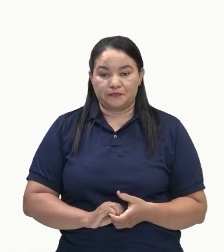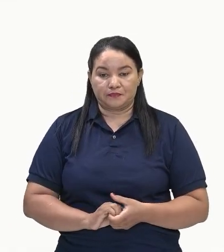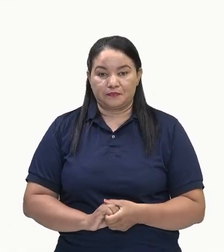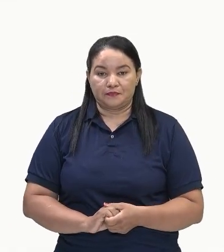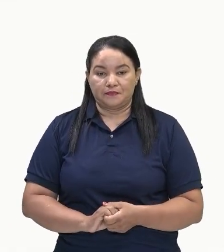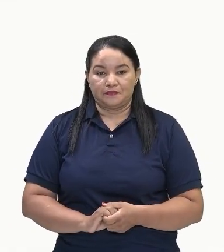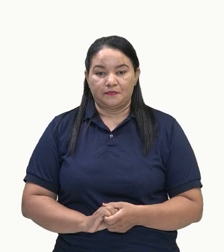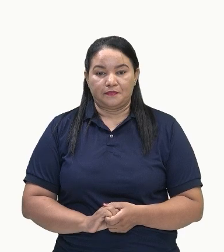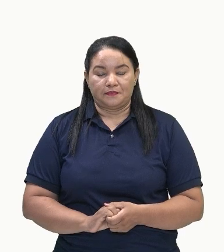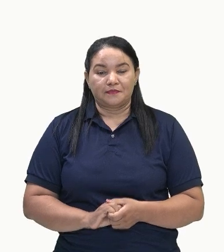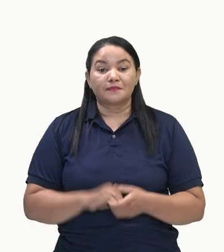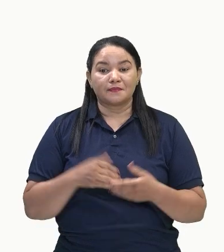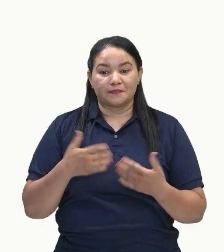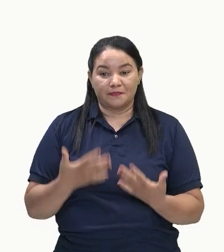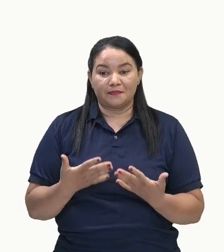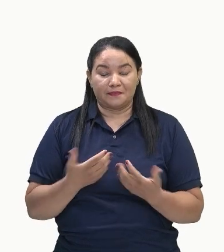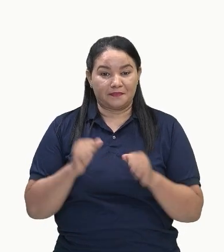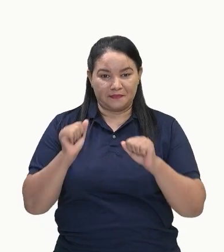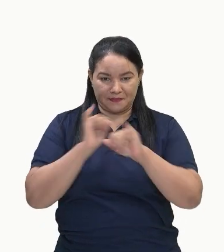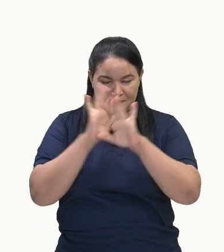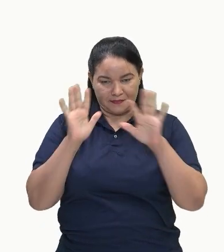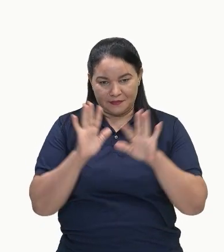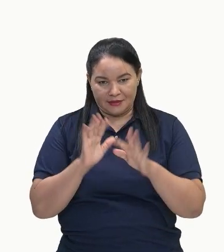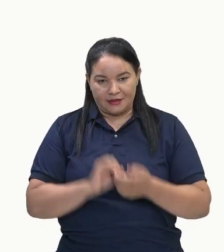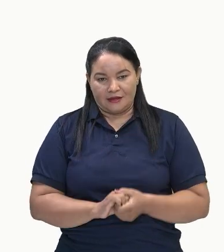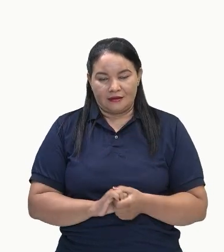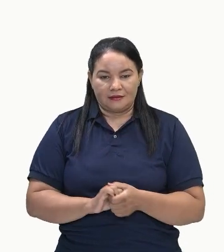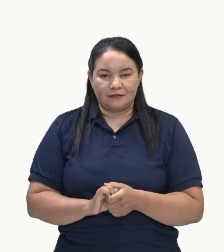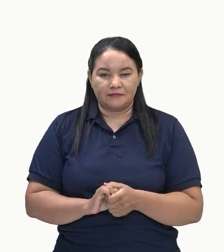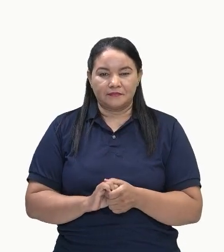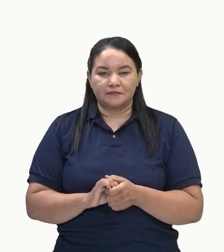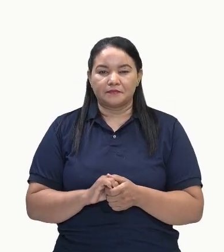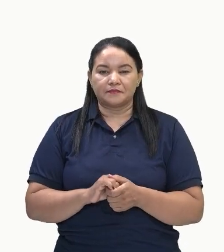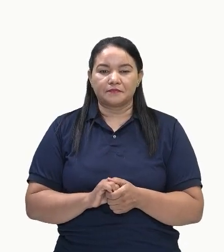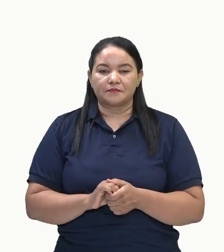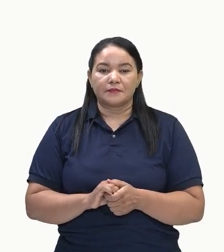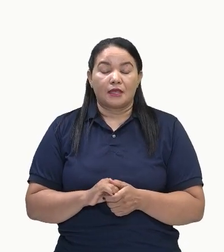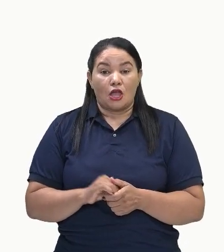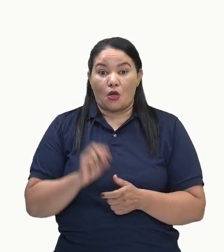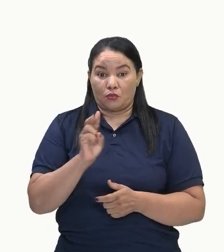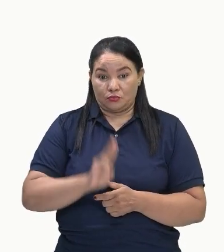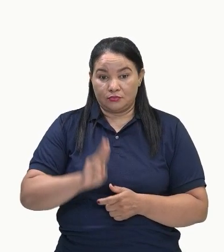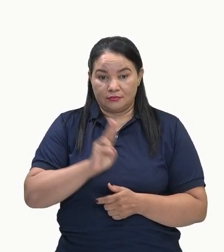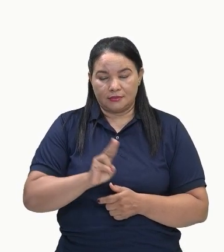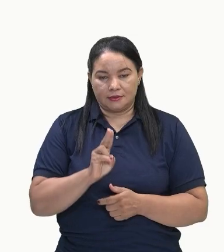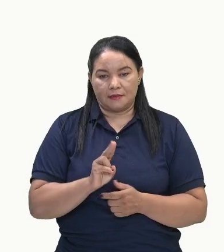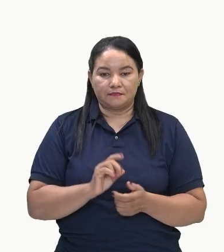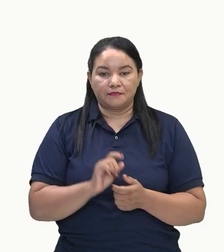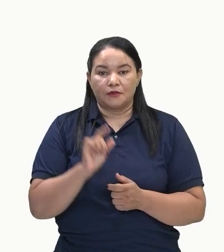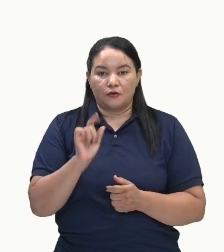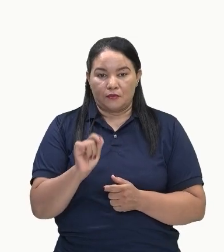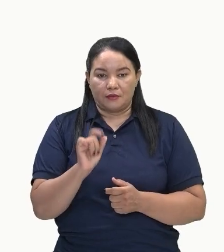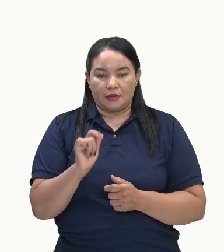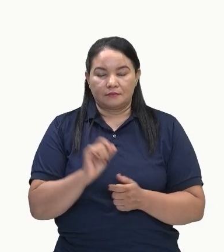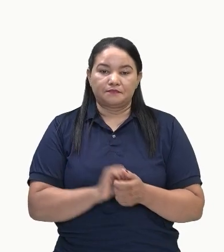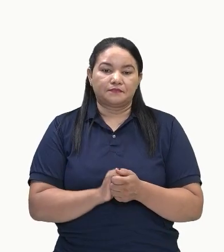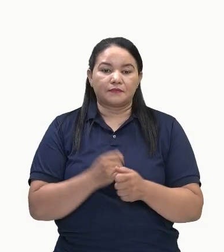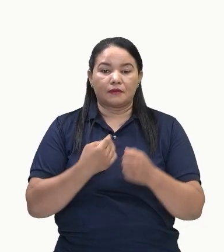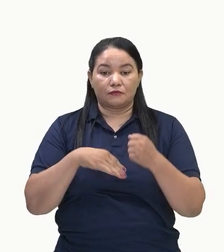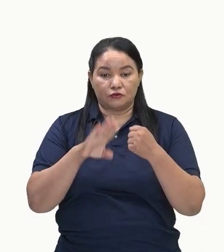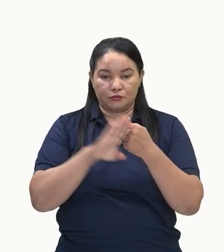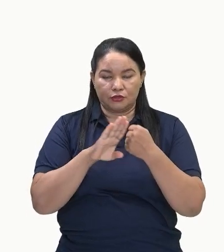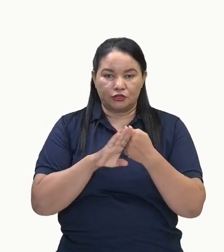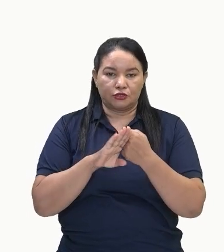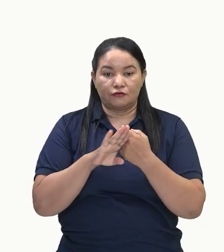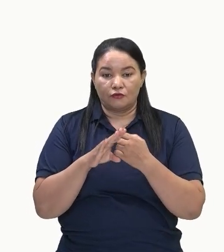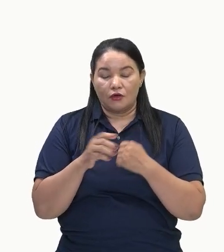Então, só para ficar claro, para restar claro isso aqui, né? Eu vou utilizar, então, com os substantivos contáveis. O